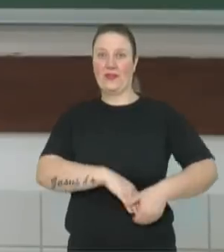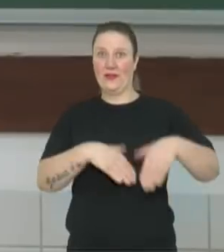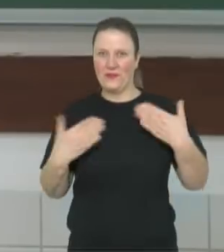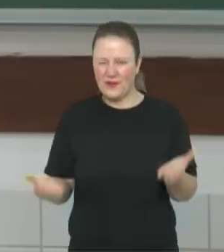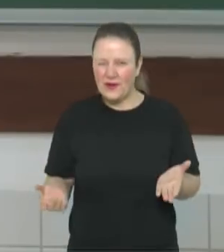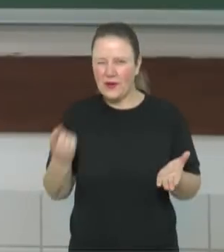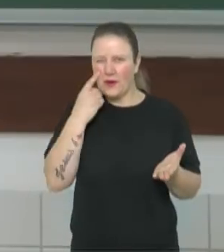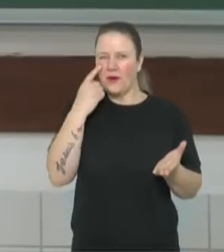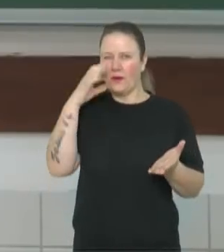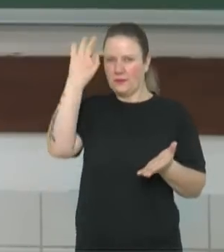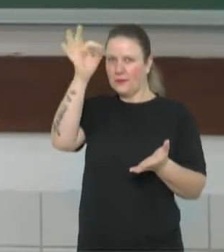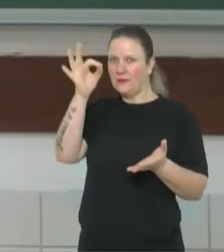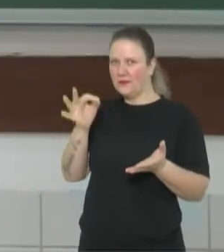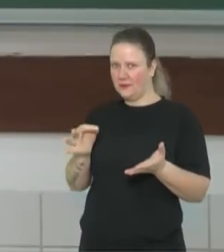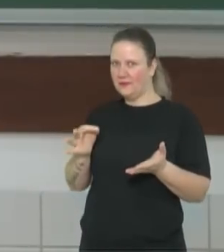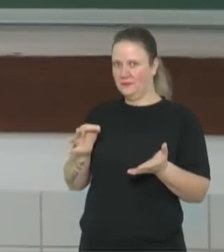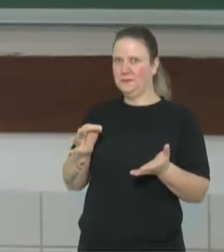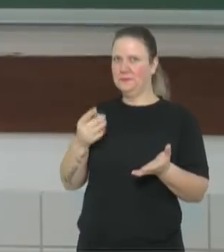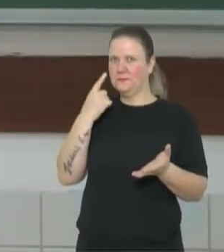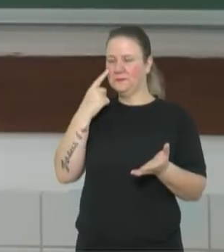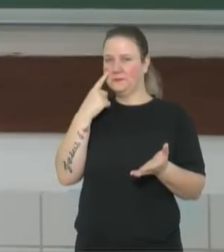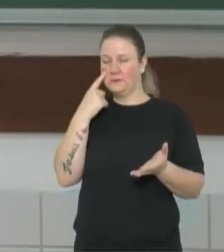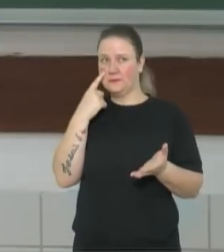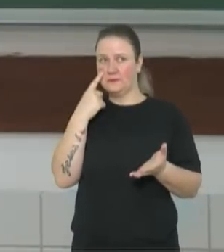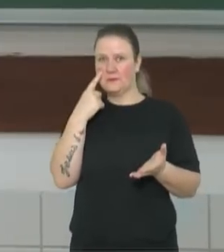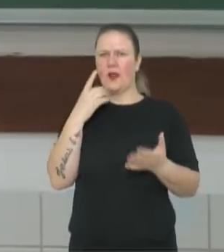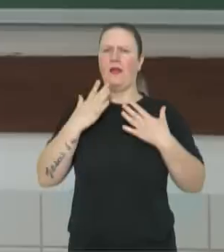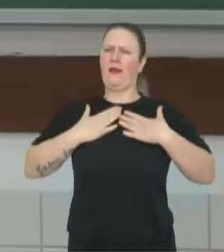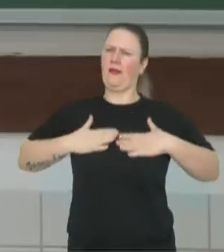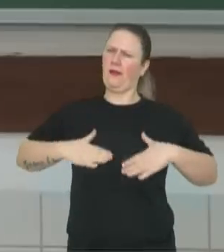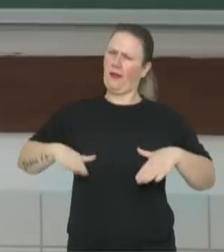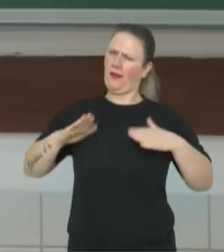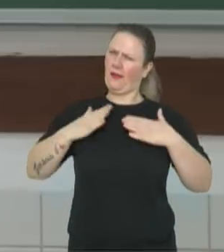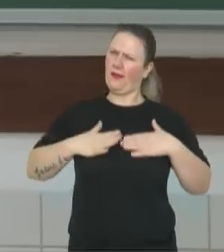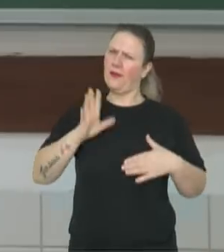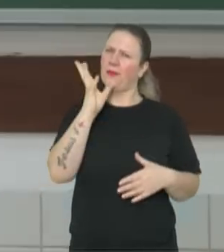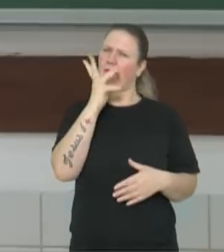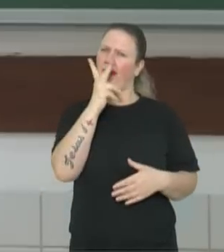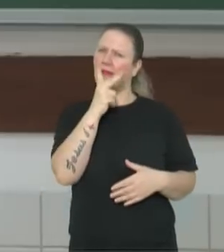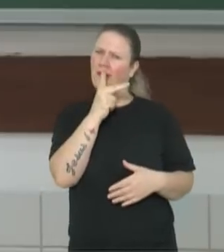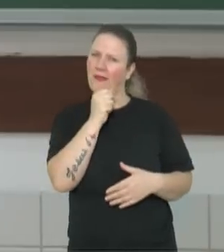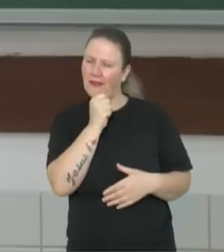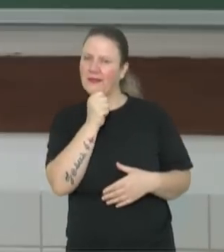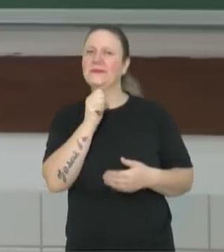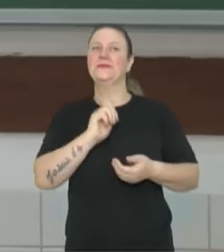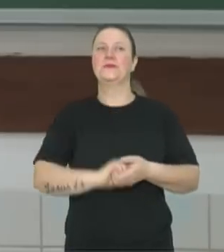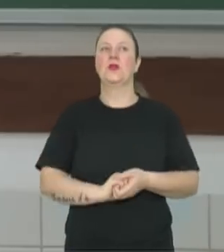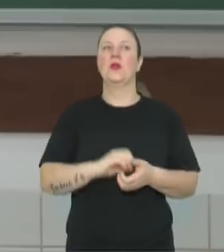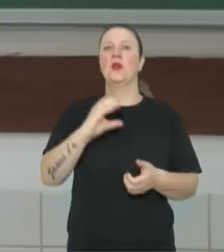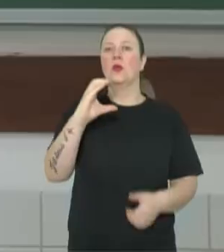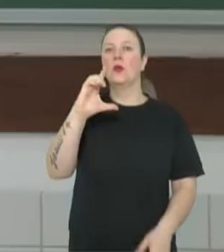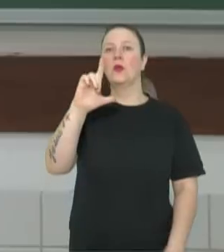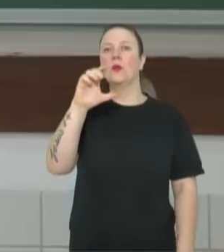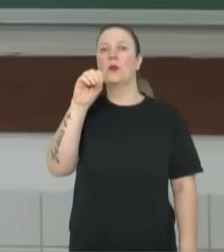Então vamos lá, vamos conferir nossas respostas bem devagarzinho, com tranquilidade. Close, o que significa a palavra close?